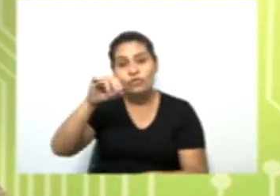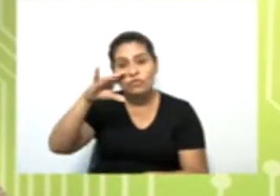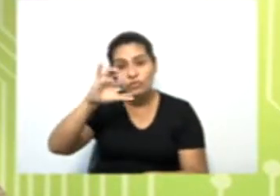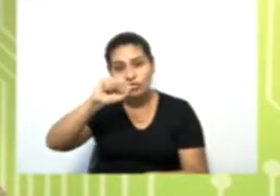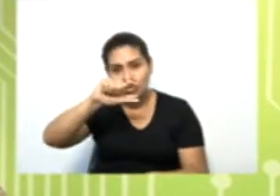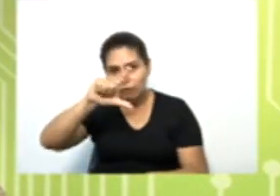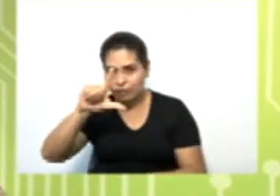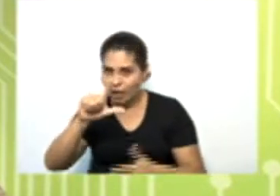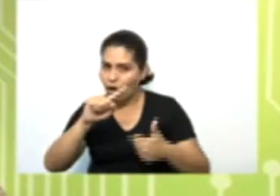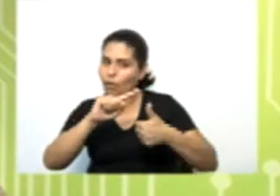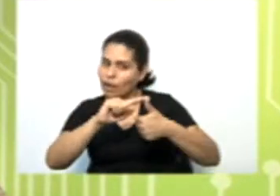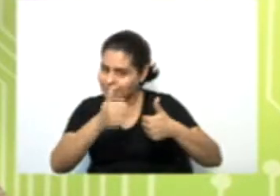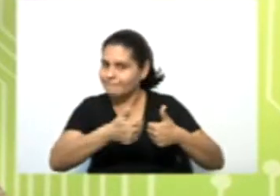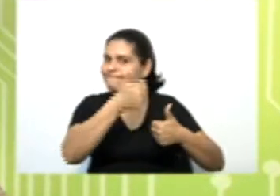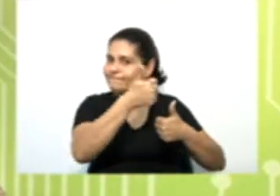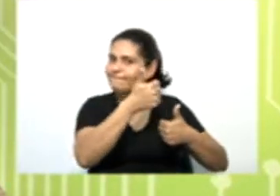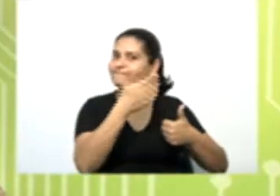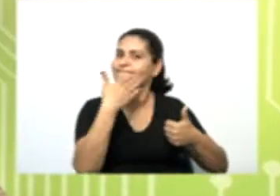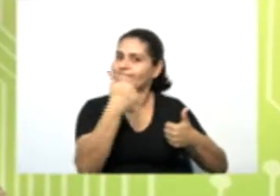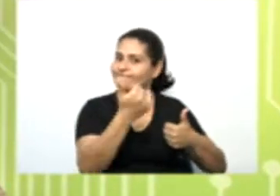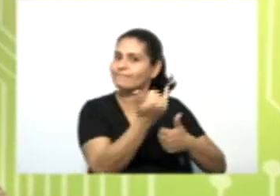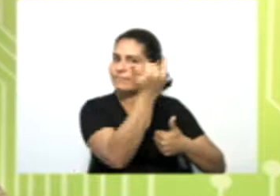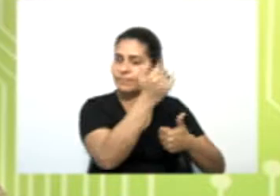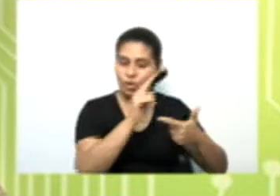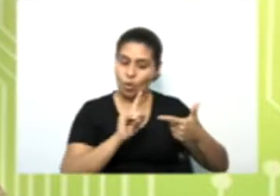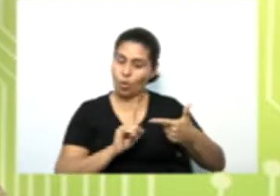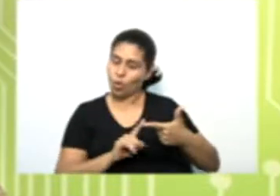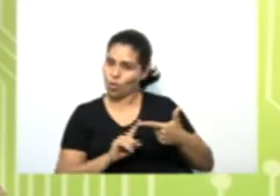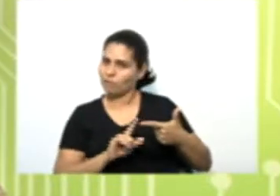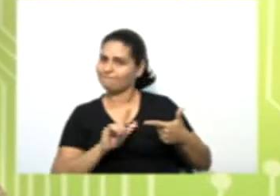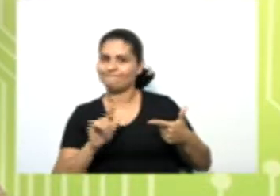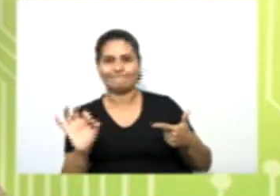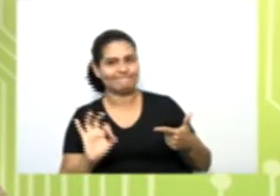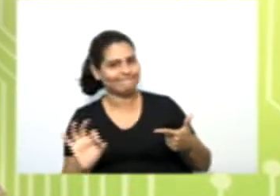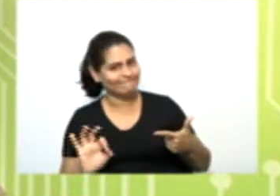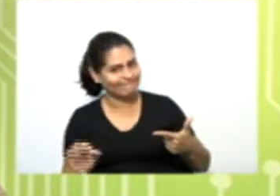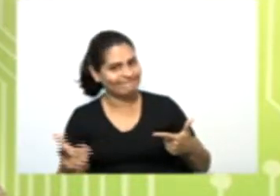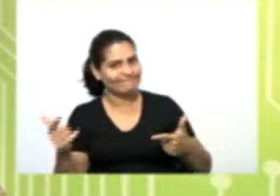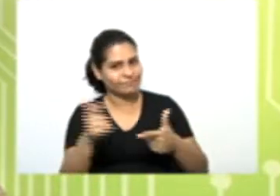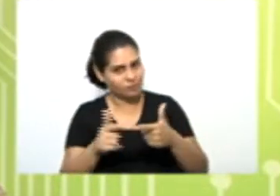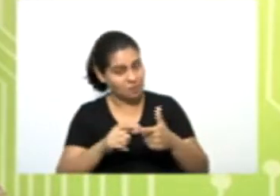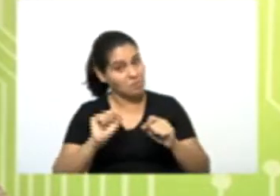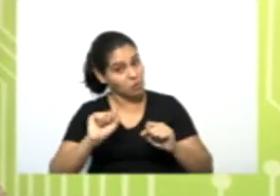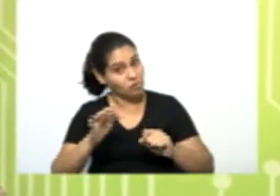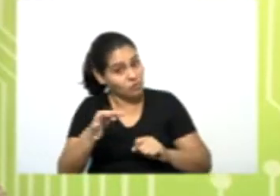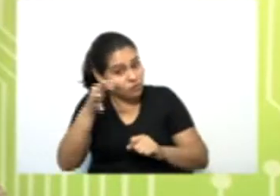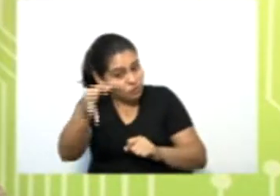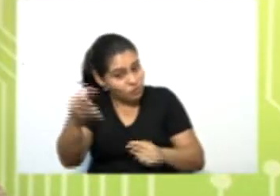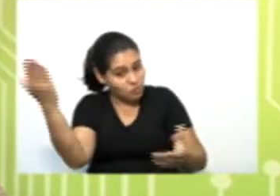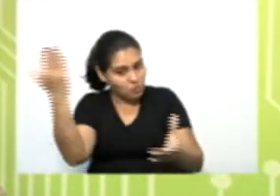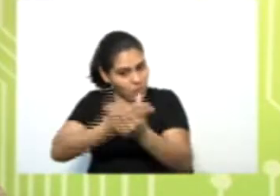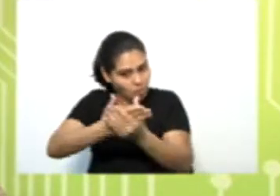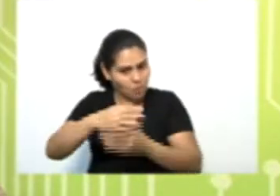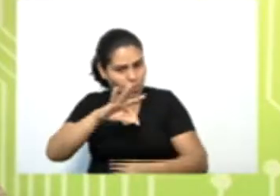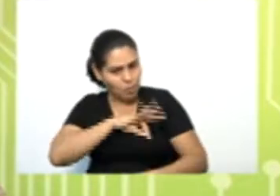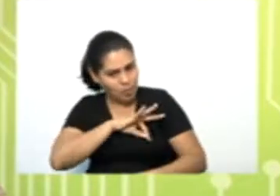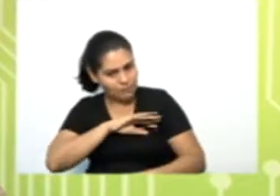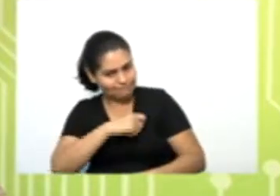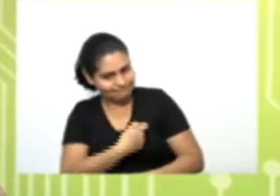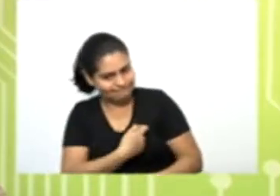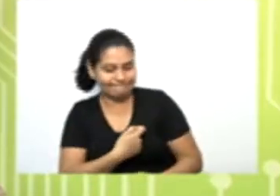para o lado disfuncional. Aliás, isso pode gerar até um problema jurídico, né, de polícia. Vamos